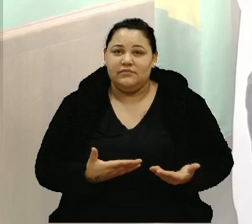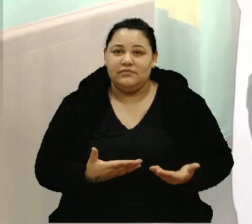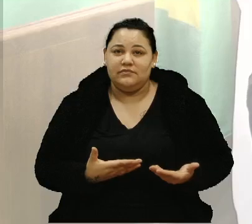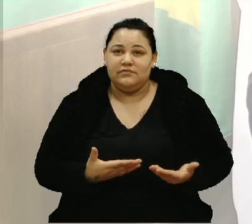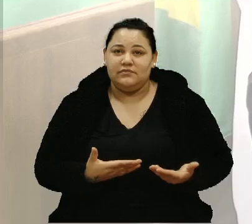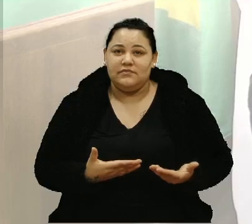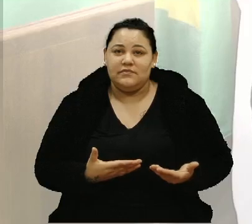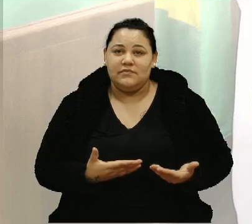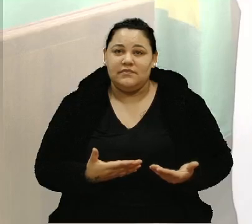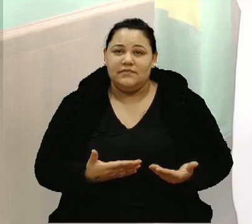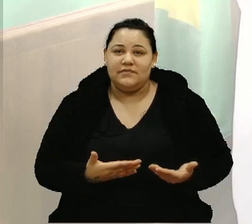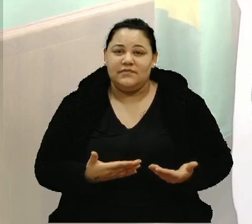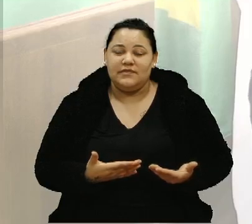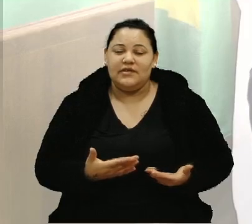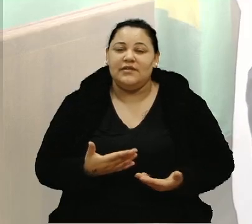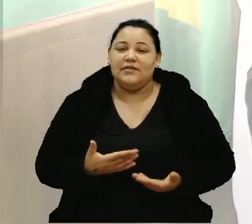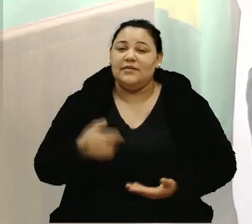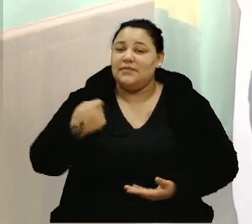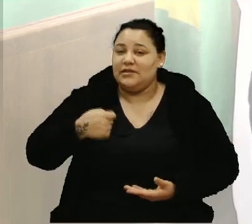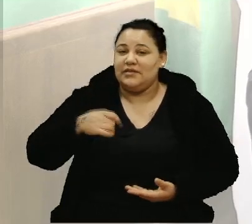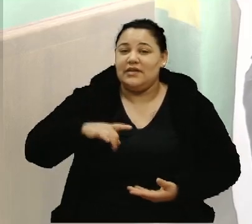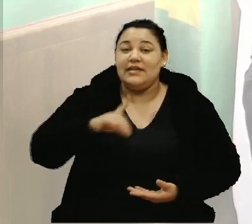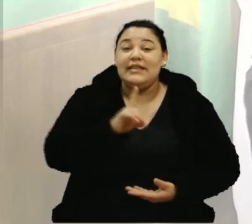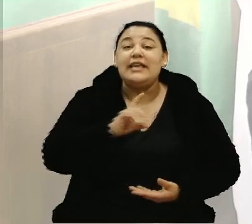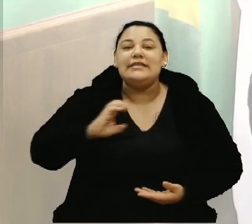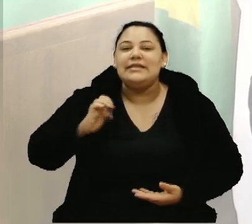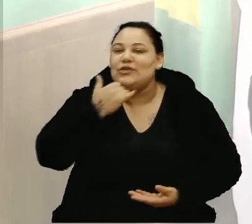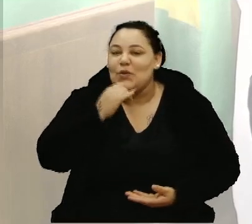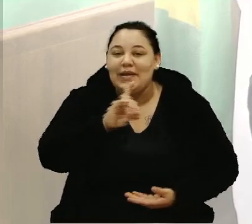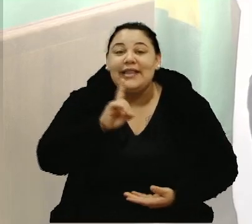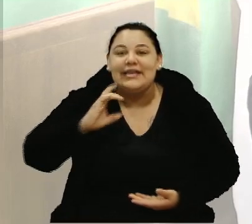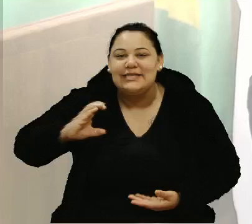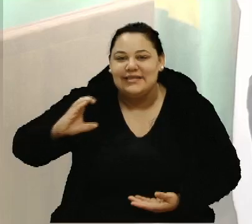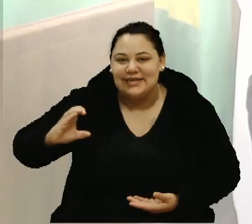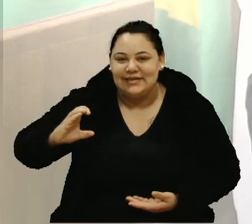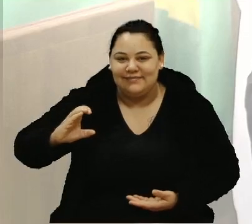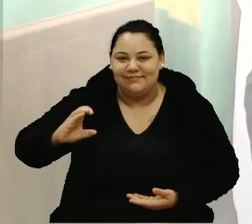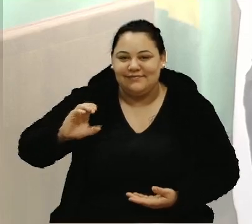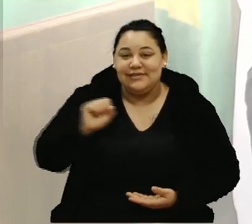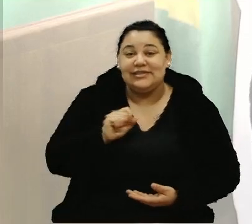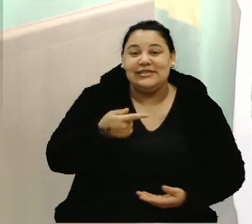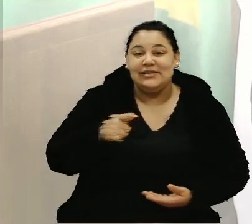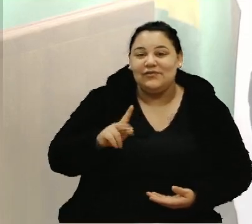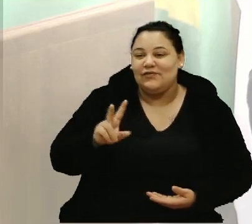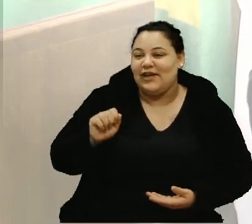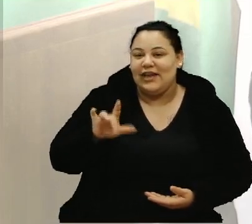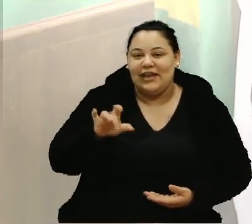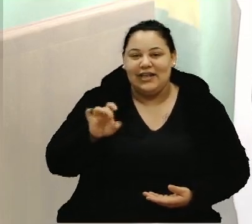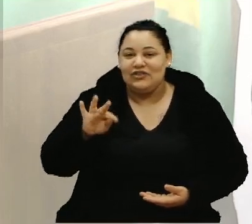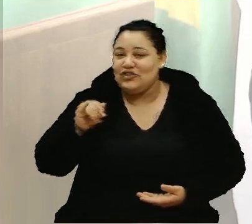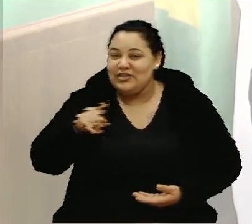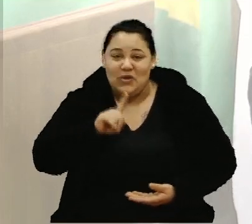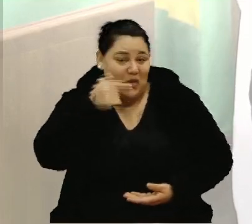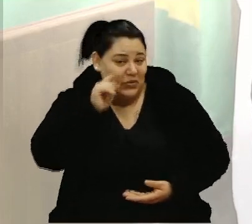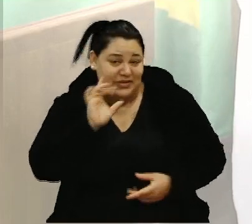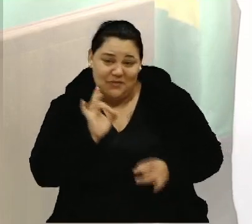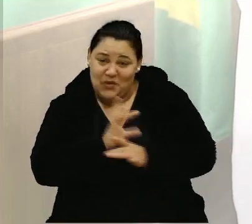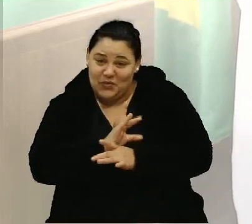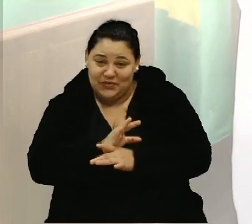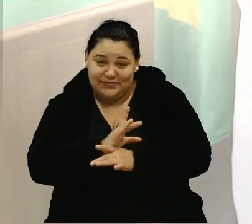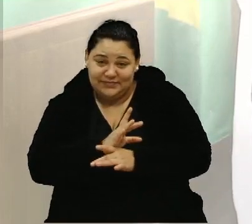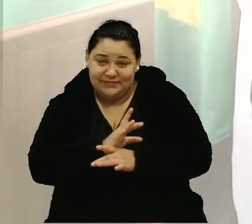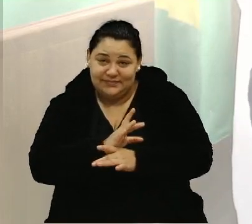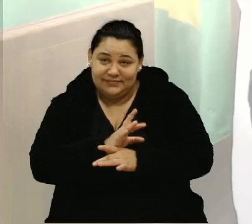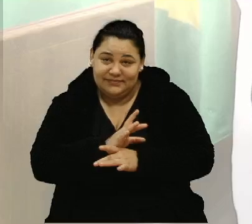Se não fosse o DCC, São Valentim não sairia. Se não fosse o DCC, não sairia